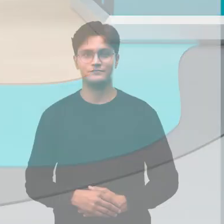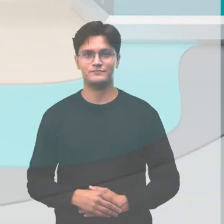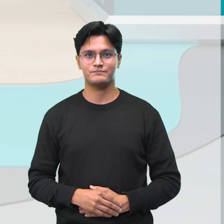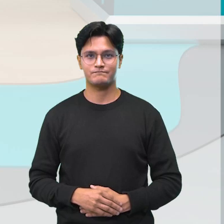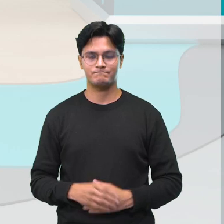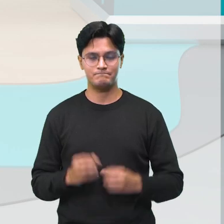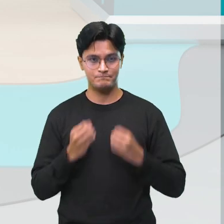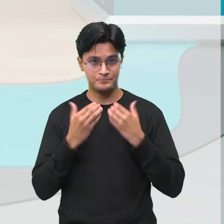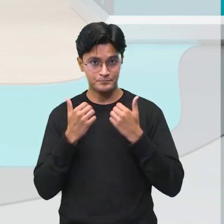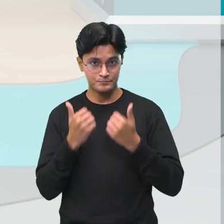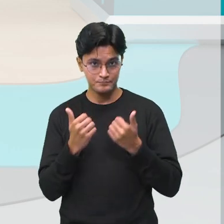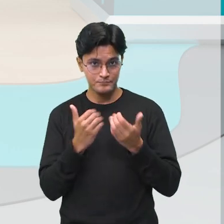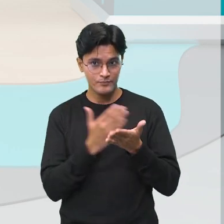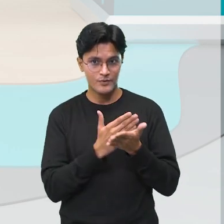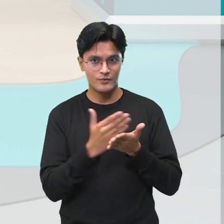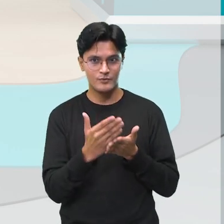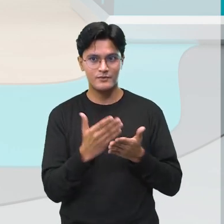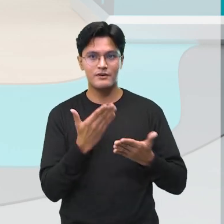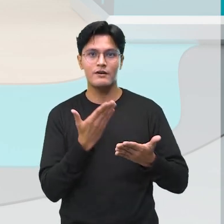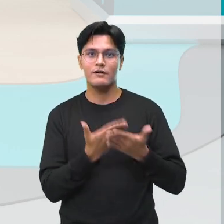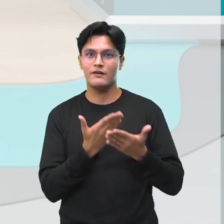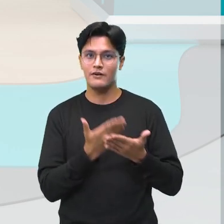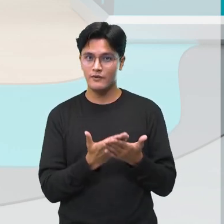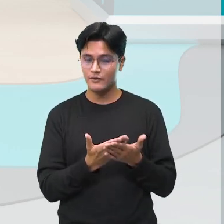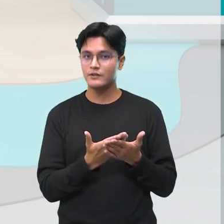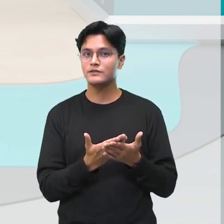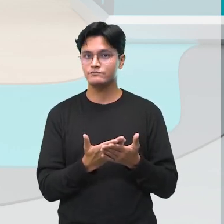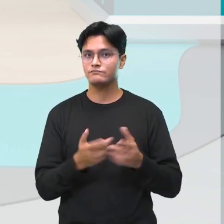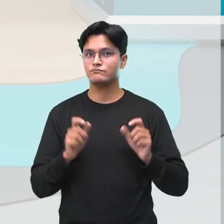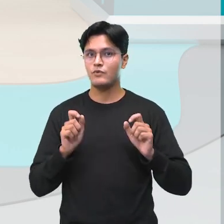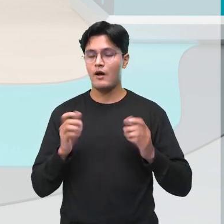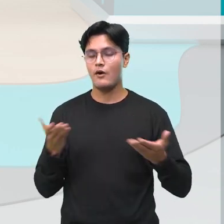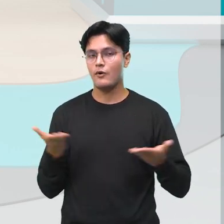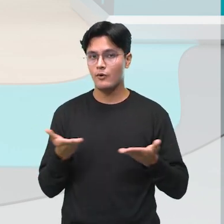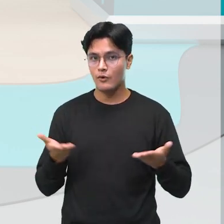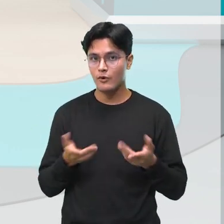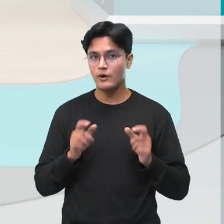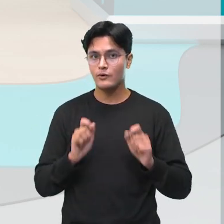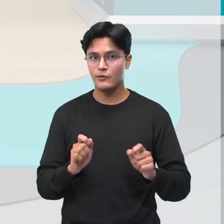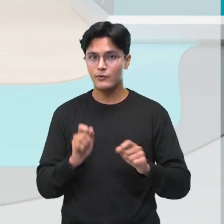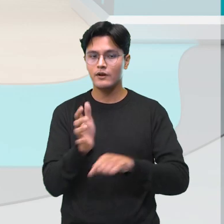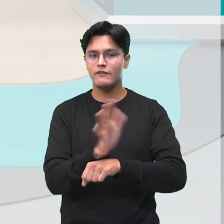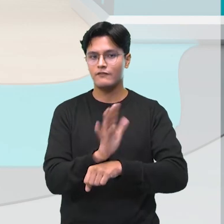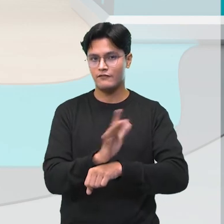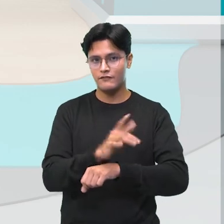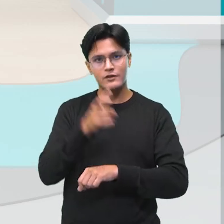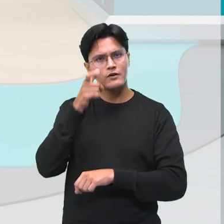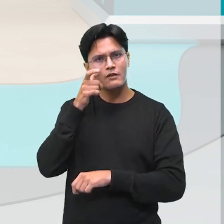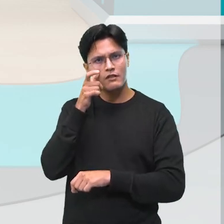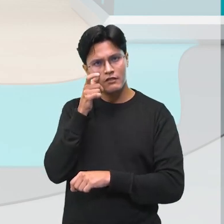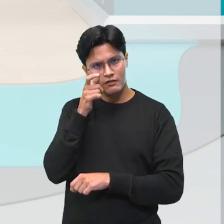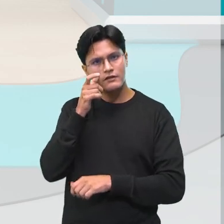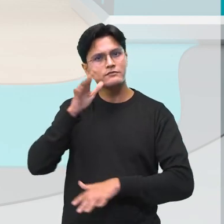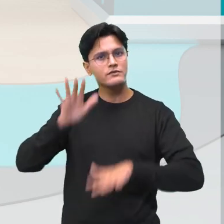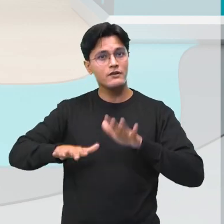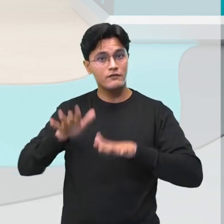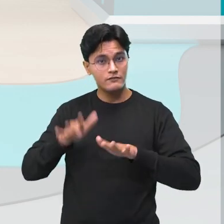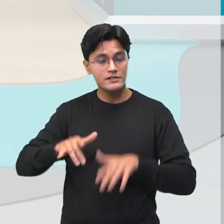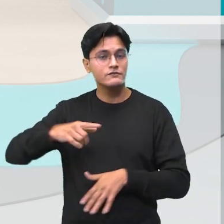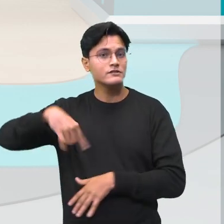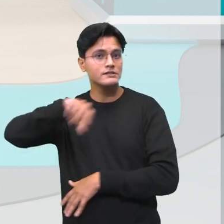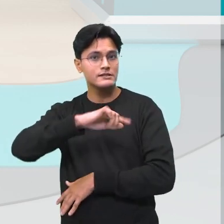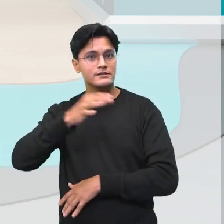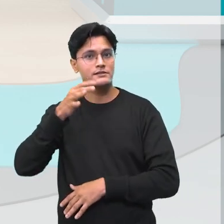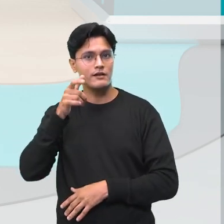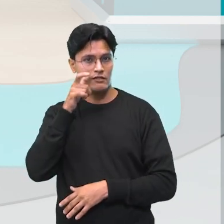Muito bem, para iniciarmos a nossa aula então, nós vamos assistir a um vídeo que talvez vocês já tenham assistido em outra